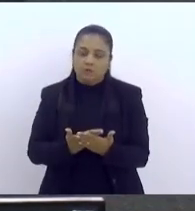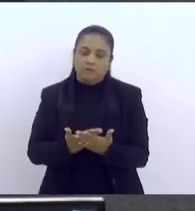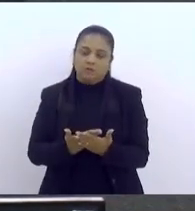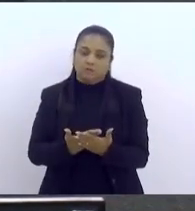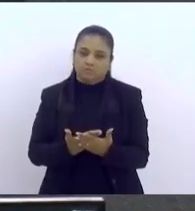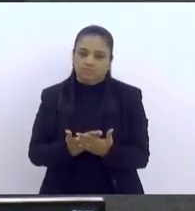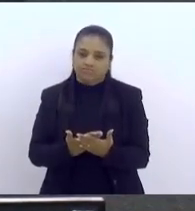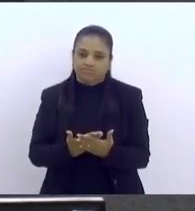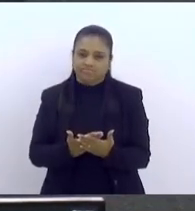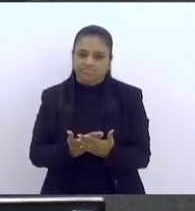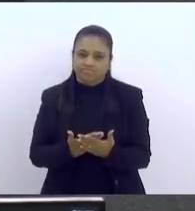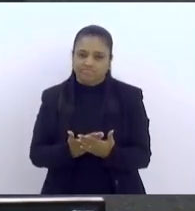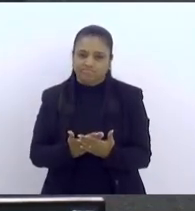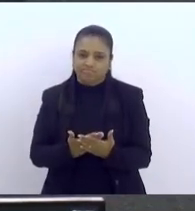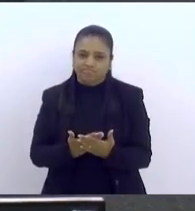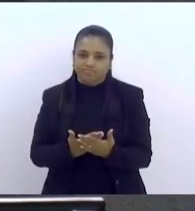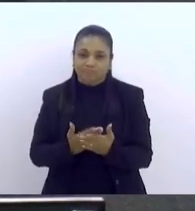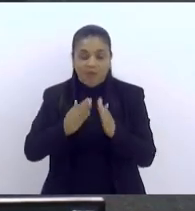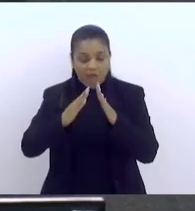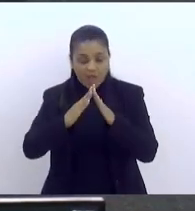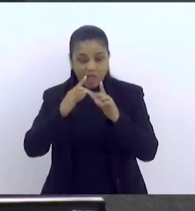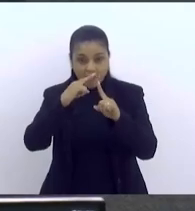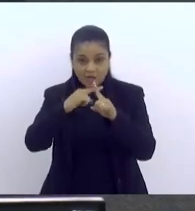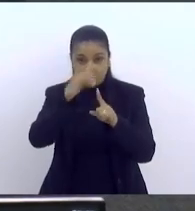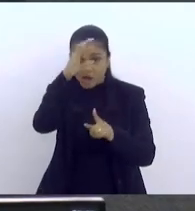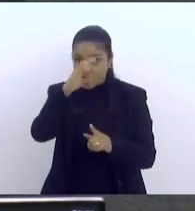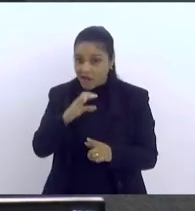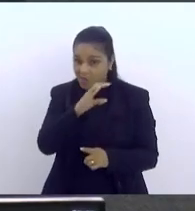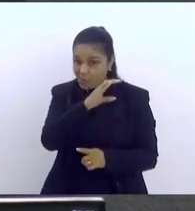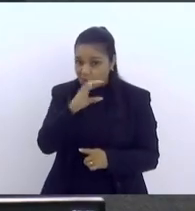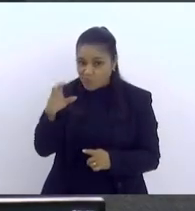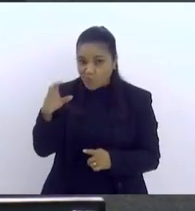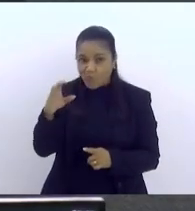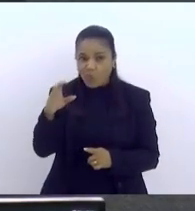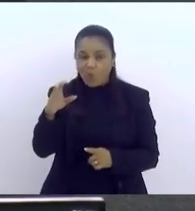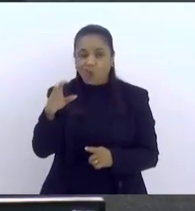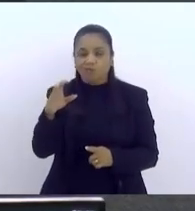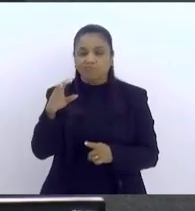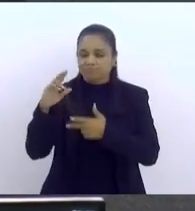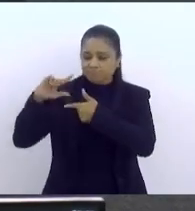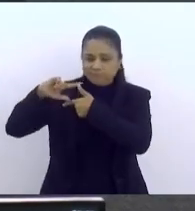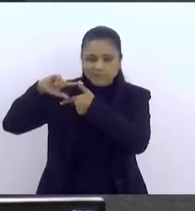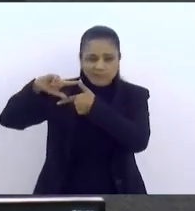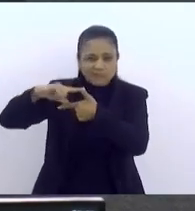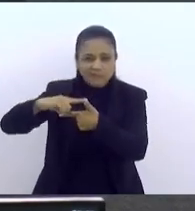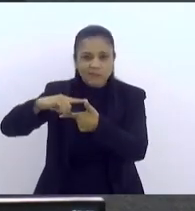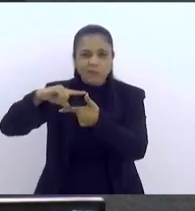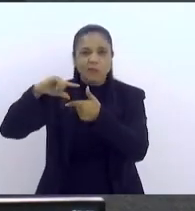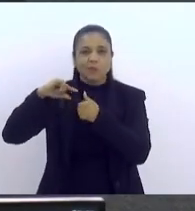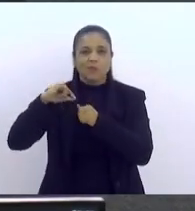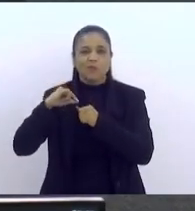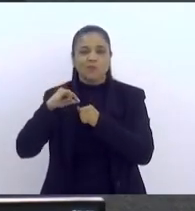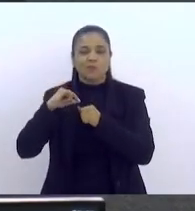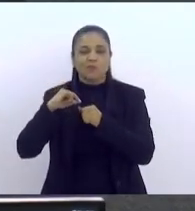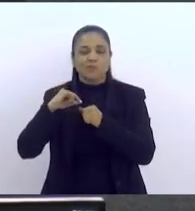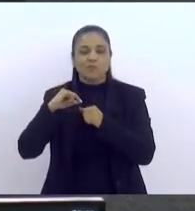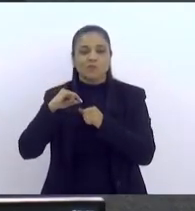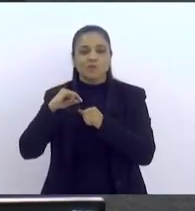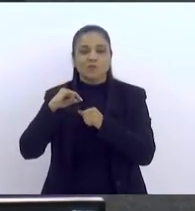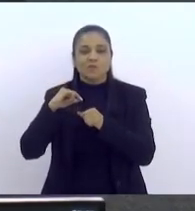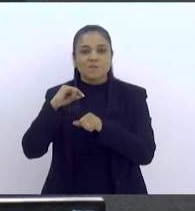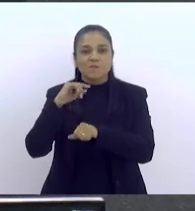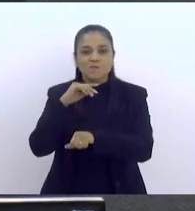partir daquilo que a Igreja Católica, através da Sagrada Tradição, do Sagrado Magistério,